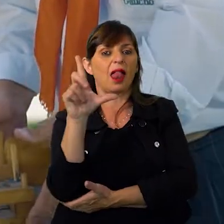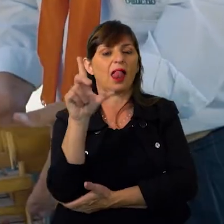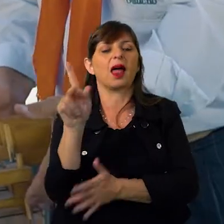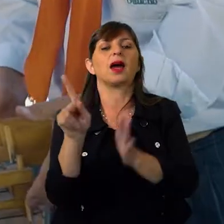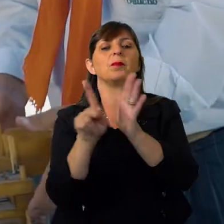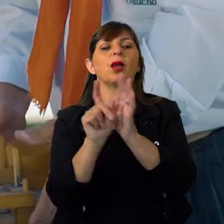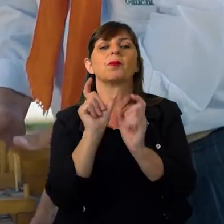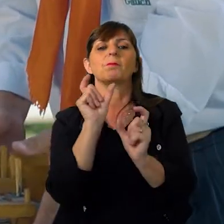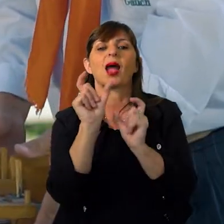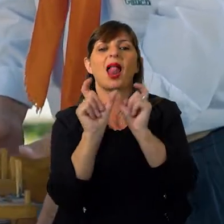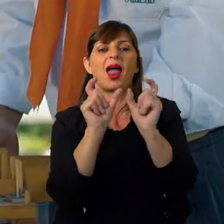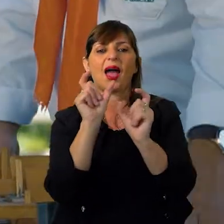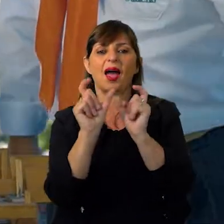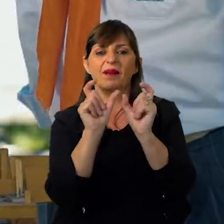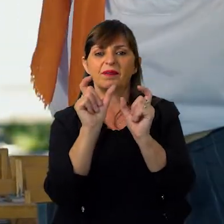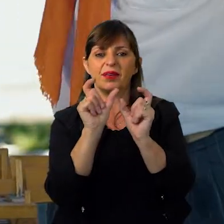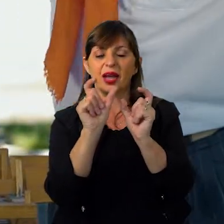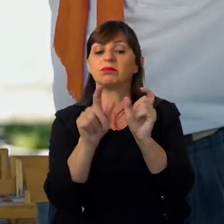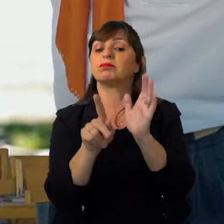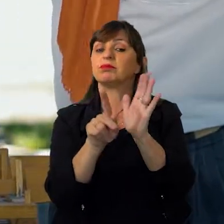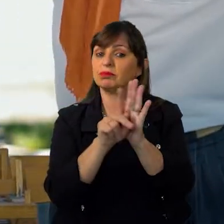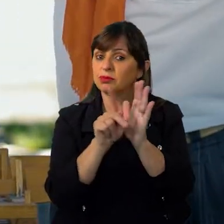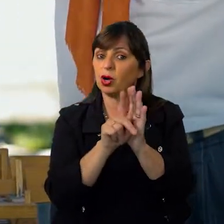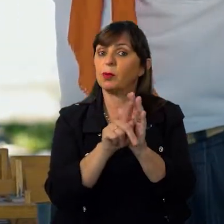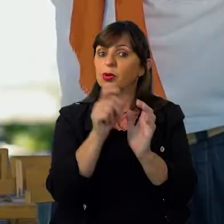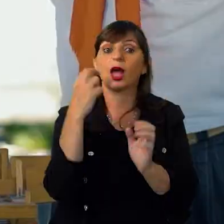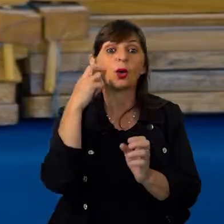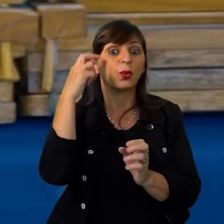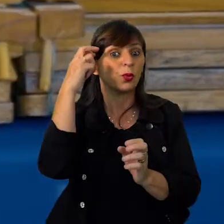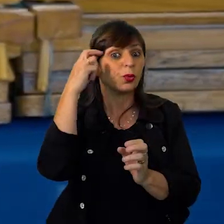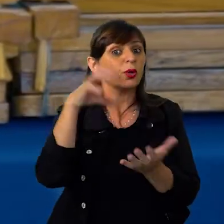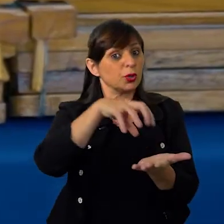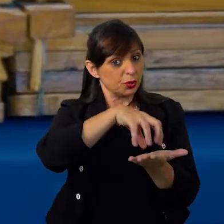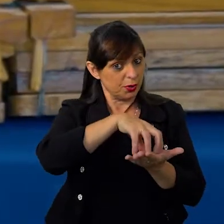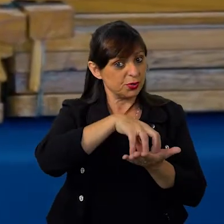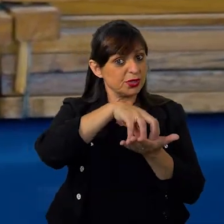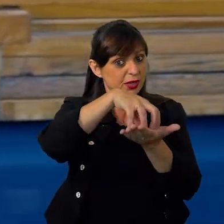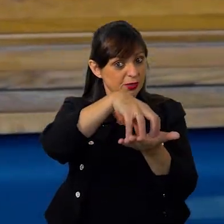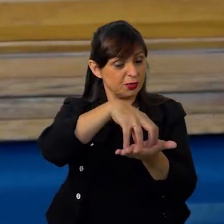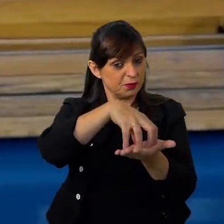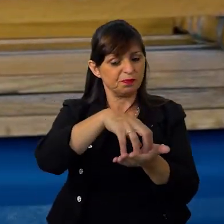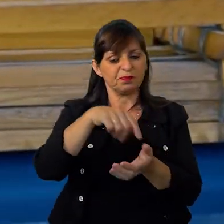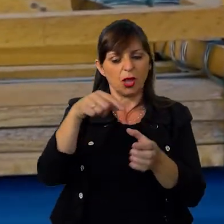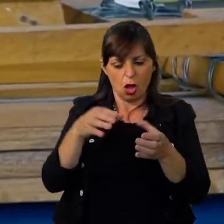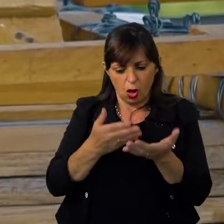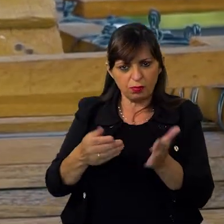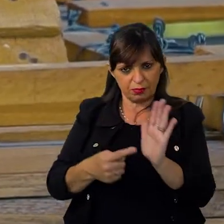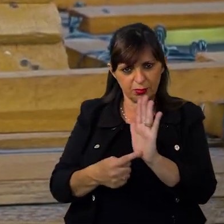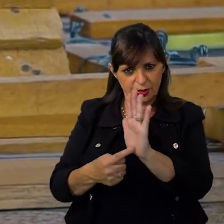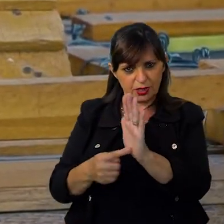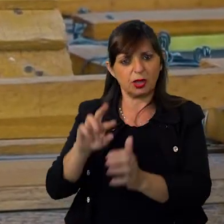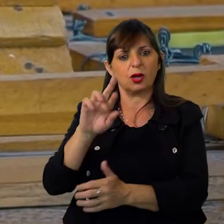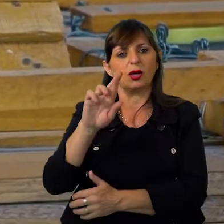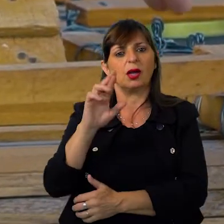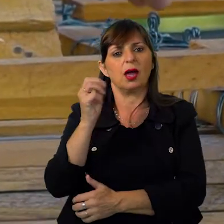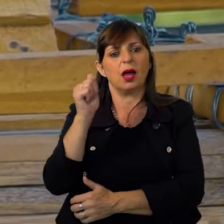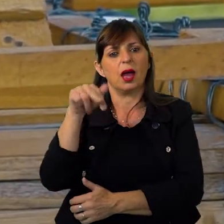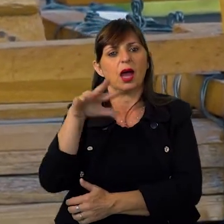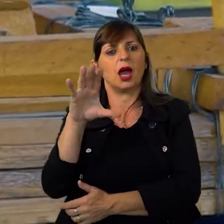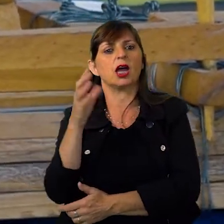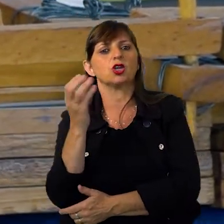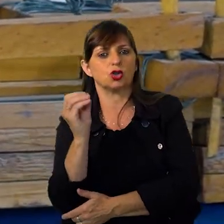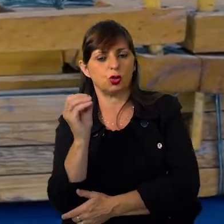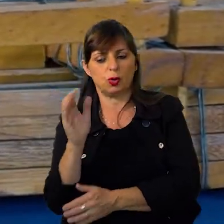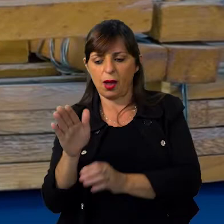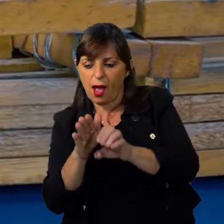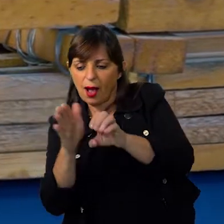literatura dos balseiros tão os quartéis Aqui nós temos o rancho aqui nós temos